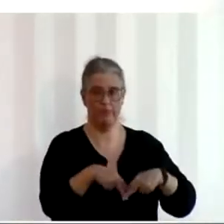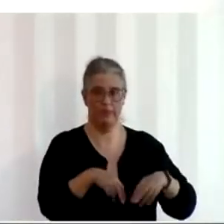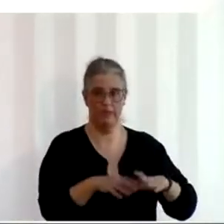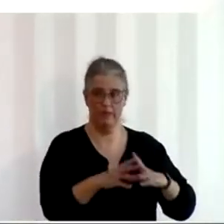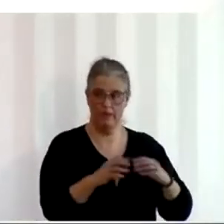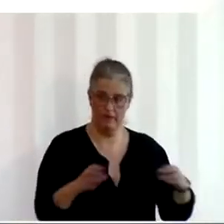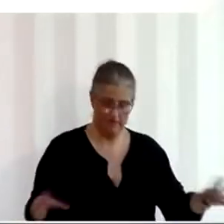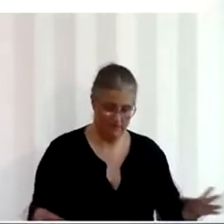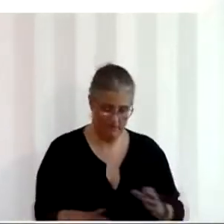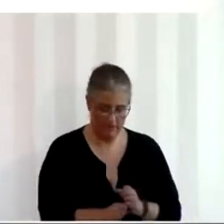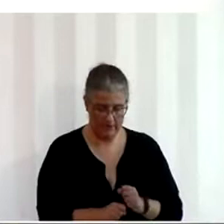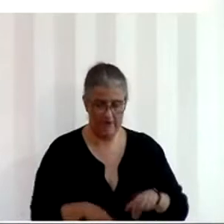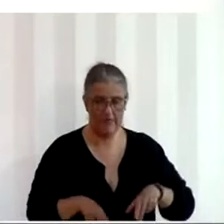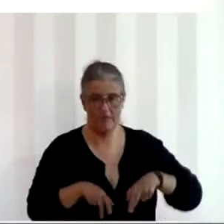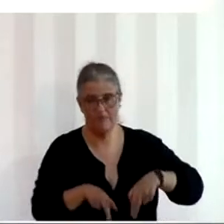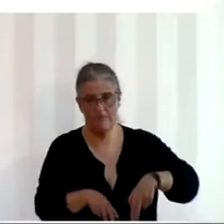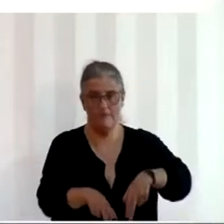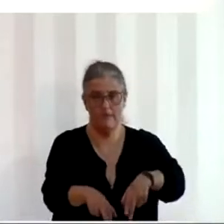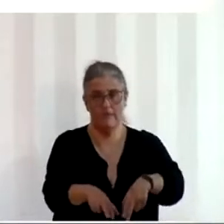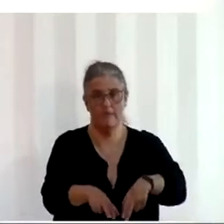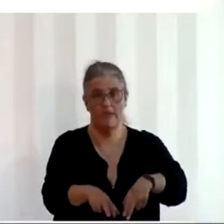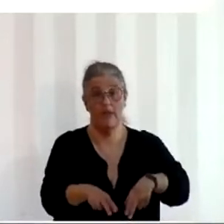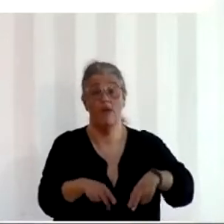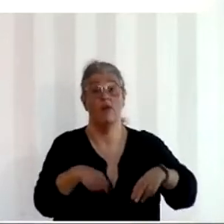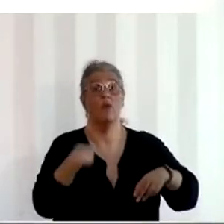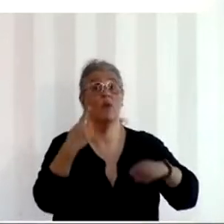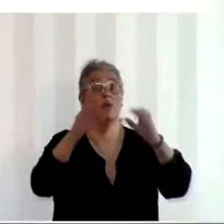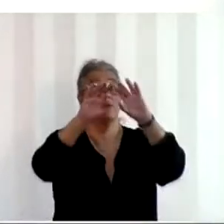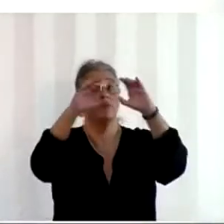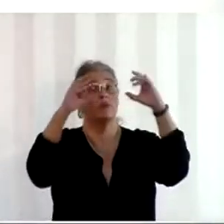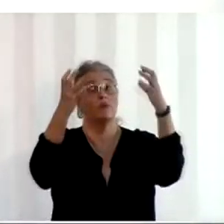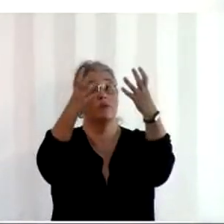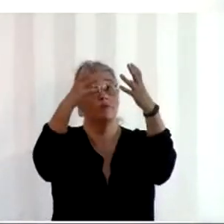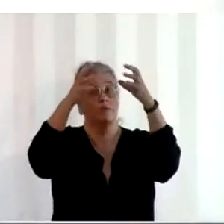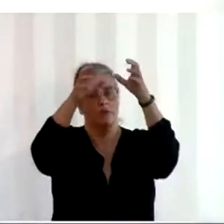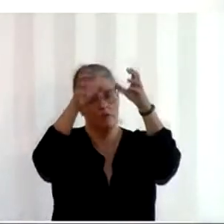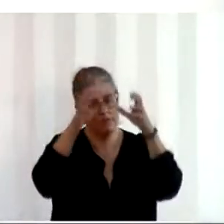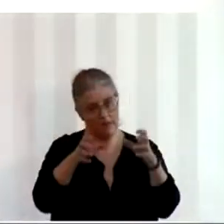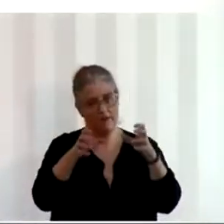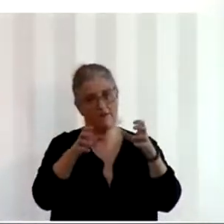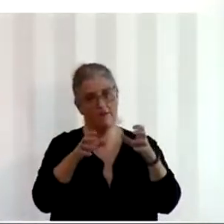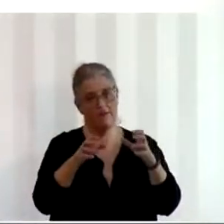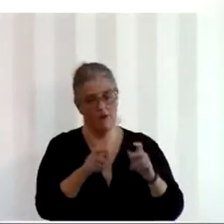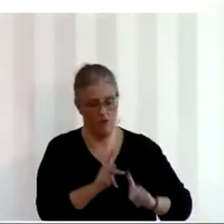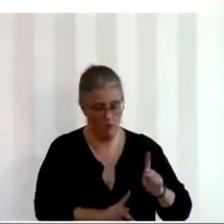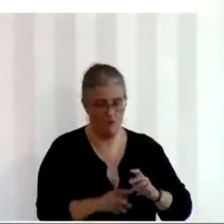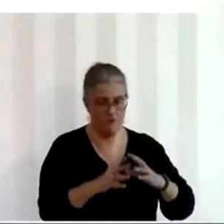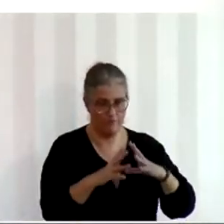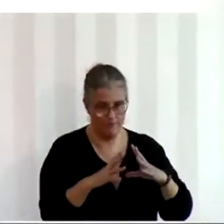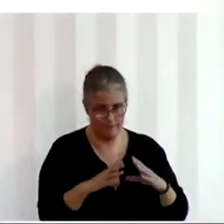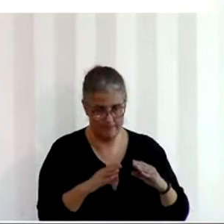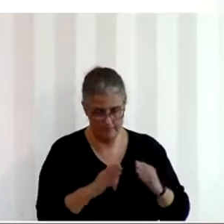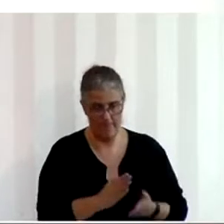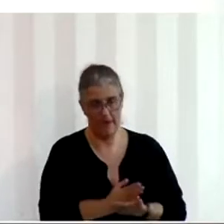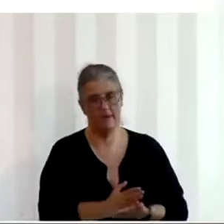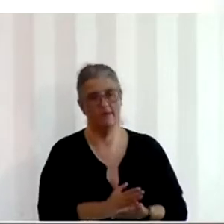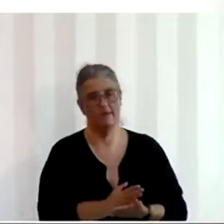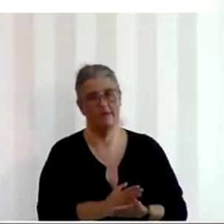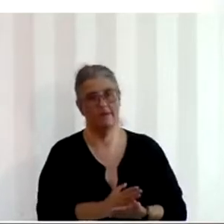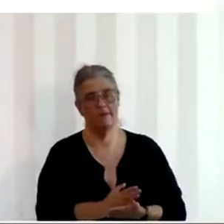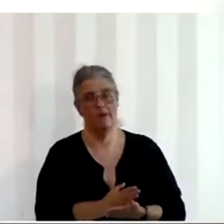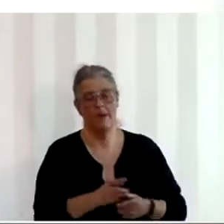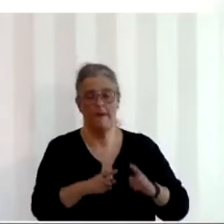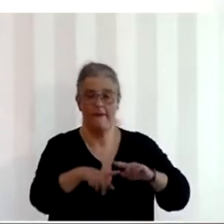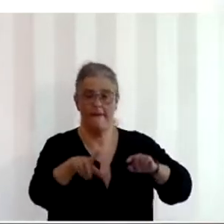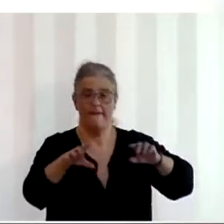a nuvem do Senhor repousava sobre o tabernáculo, e de noite havia fogo nela, à vista de toda a